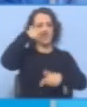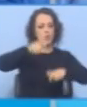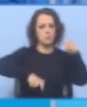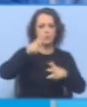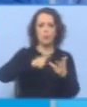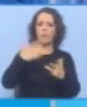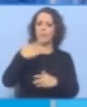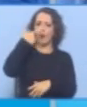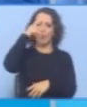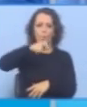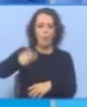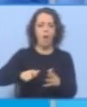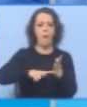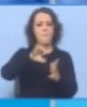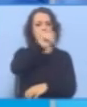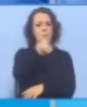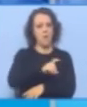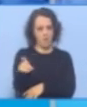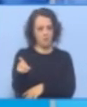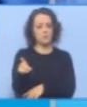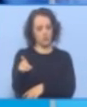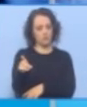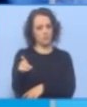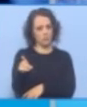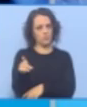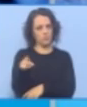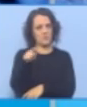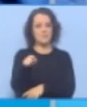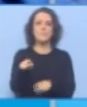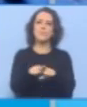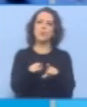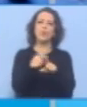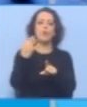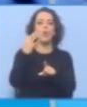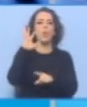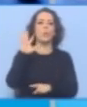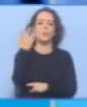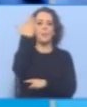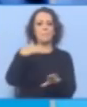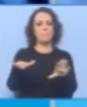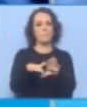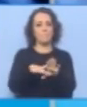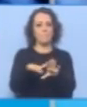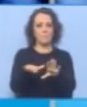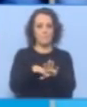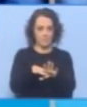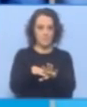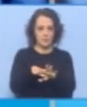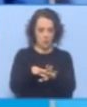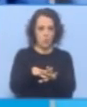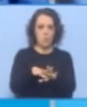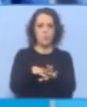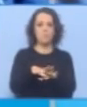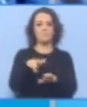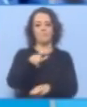da paz, e, portanto, foi também uma ocasião de participação, para além daquela participação